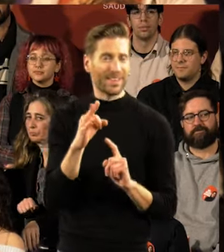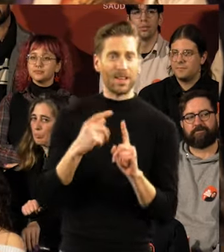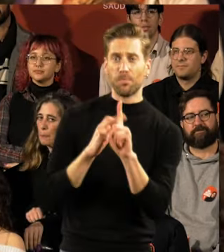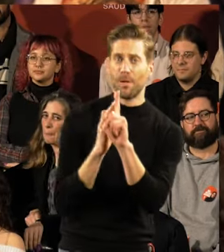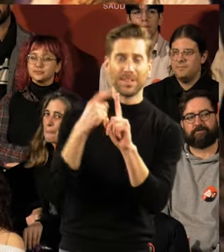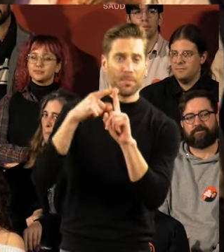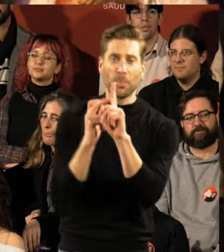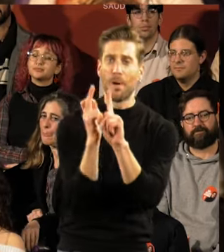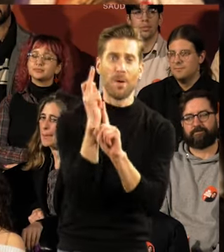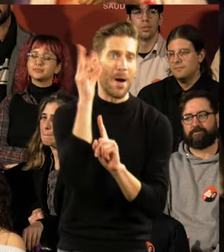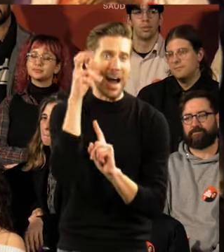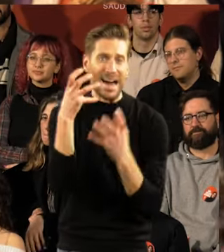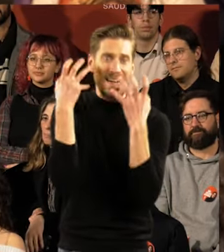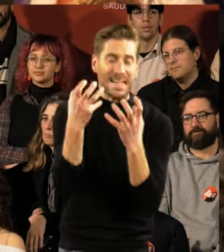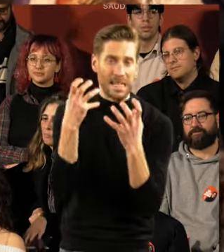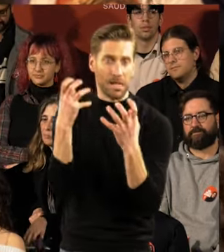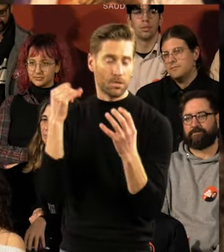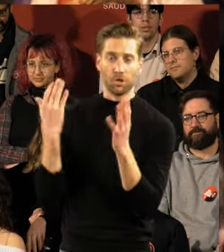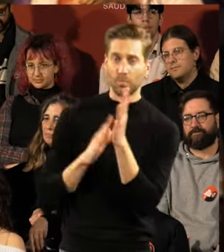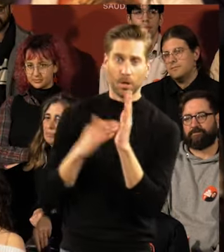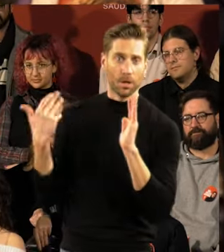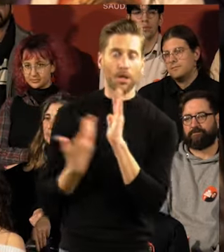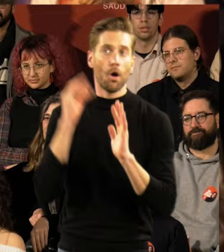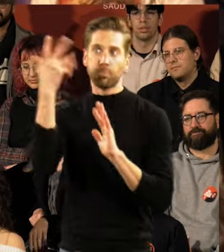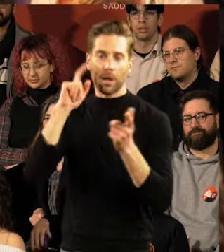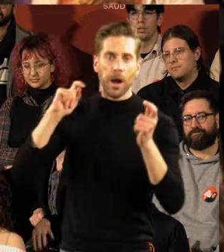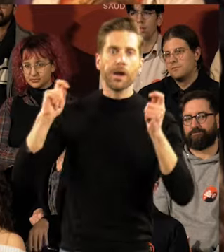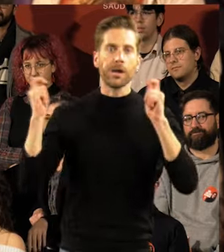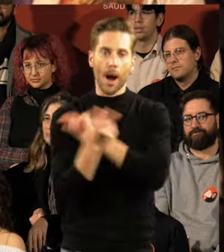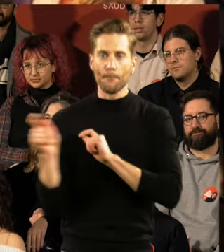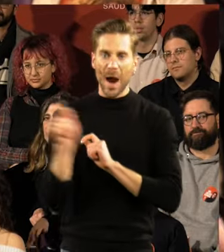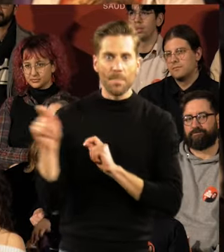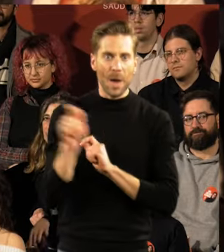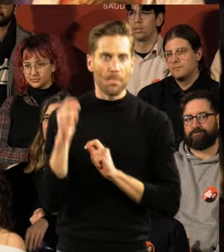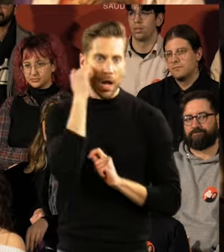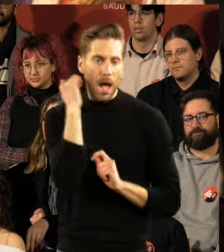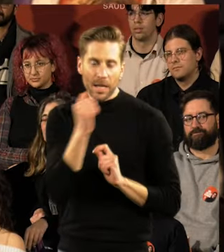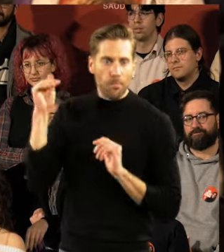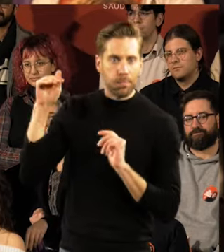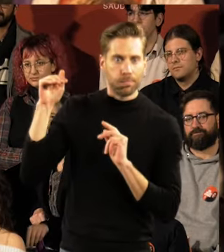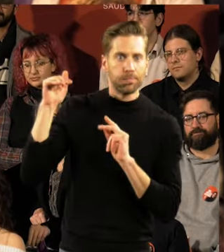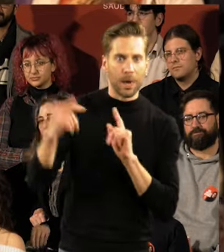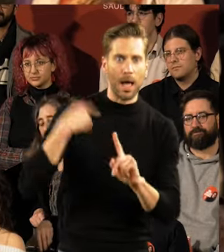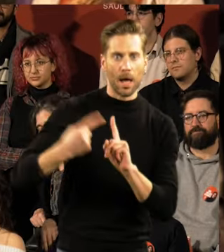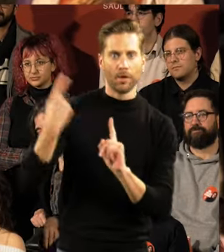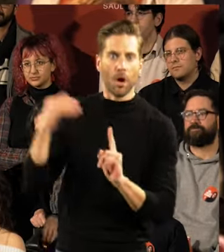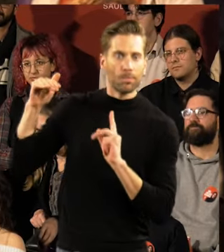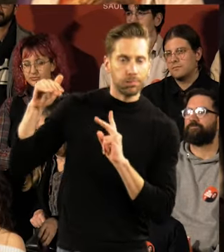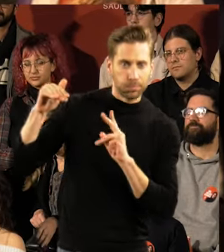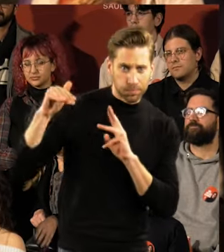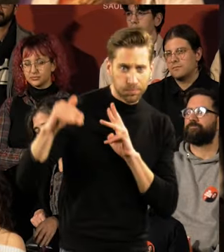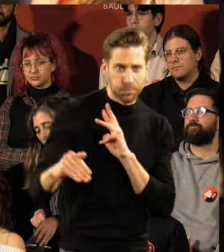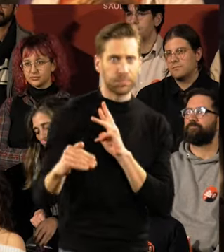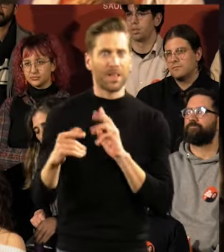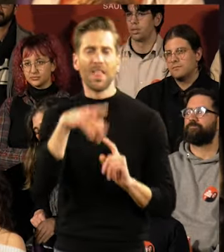há registo. As alterações climáticas agravam-se mês após mês, ano após ano. Muitos estudos indicam que a bandeira